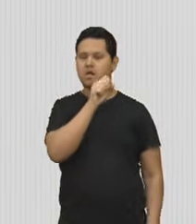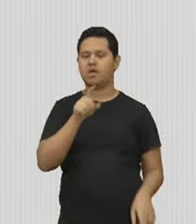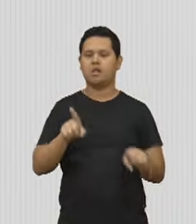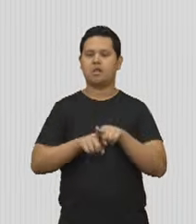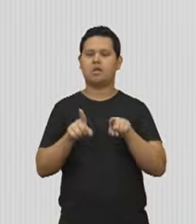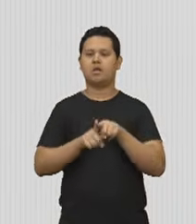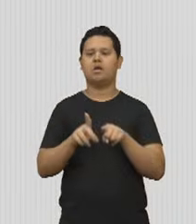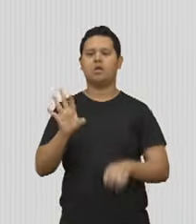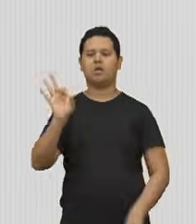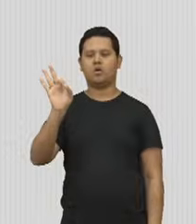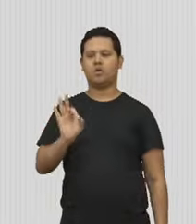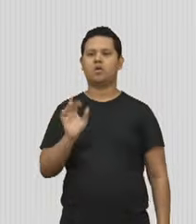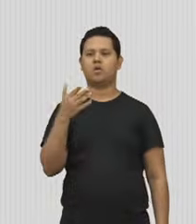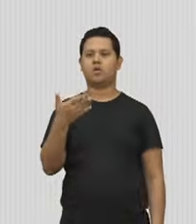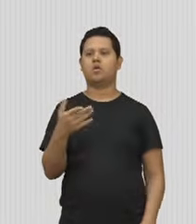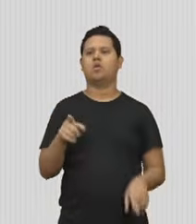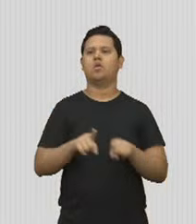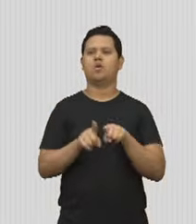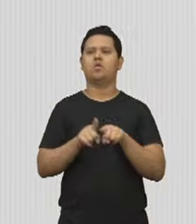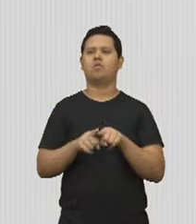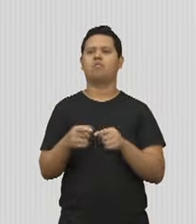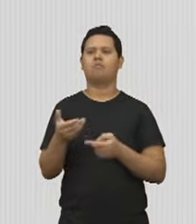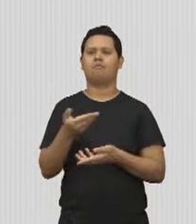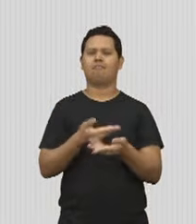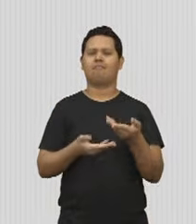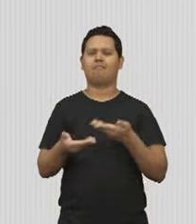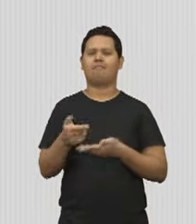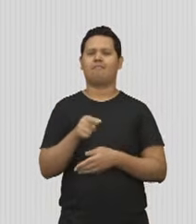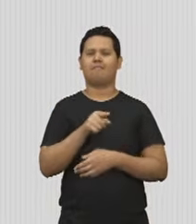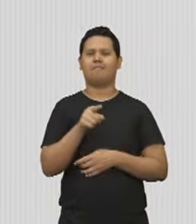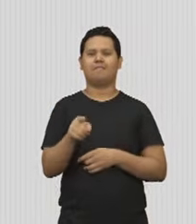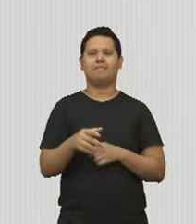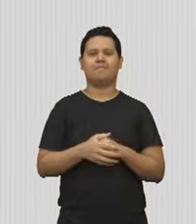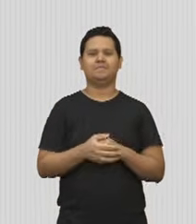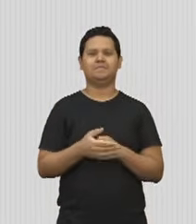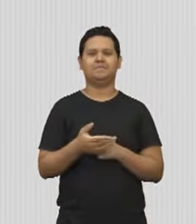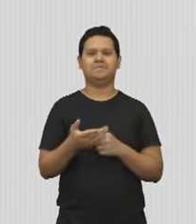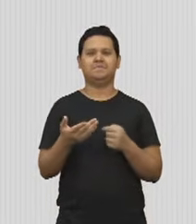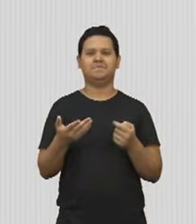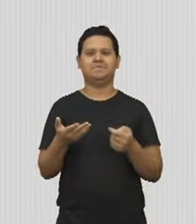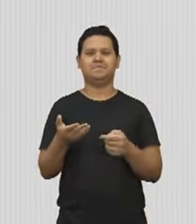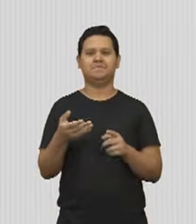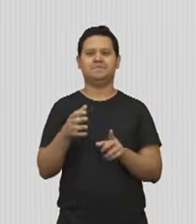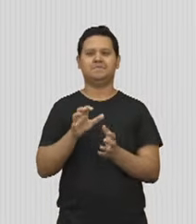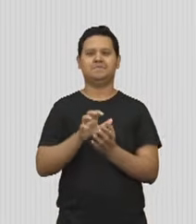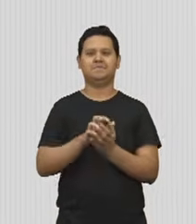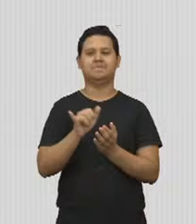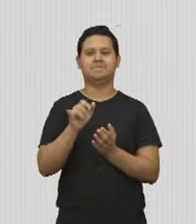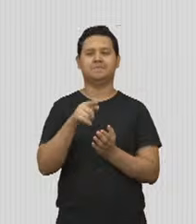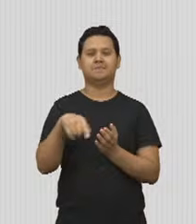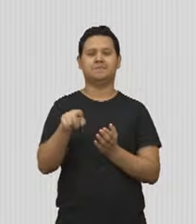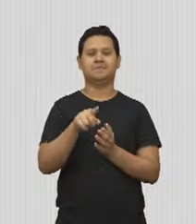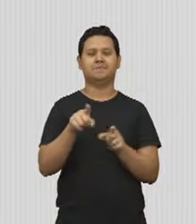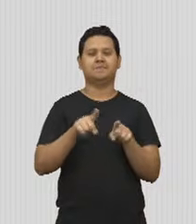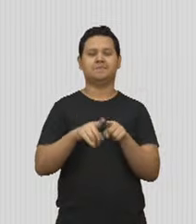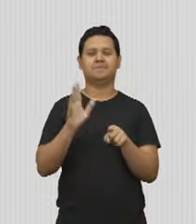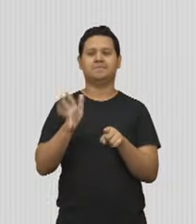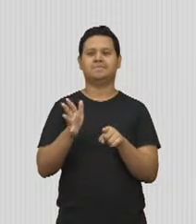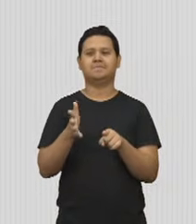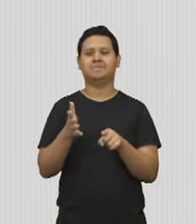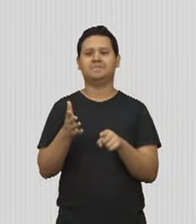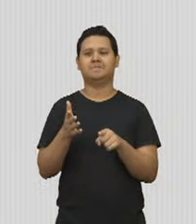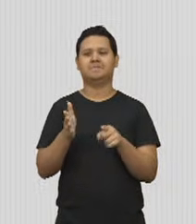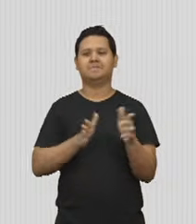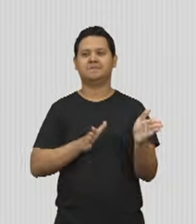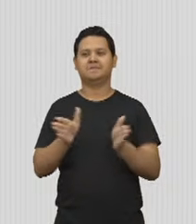do ISS, para que o município pudesse, no caso, ficar mais atrativo para as cidades. Mas a gente viu aí que já passou essa fase, a